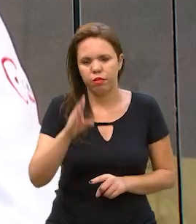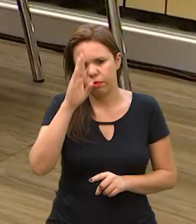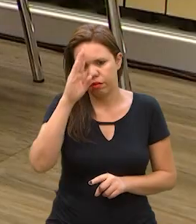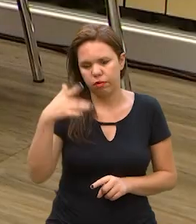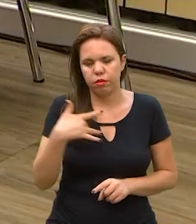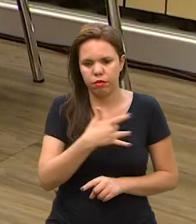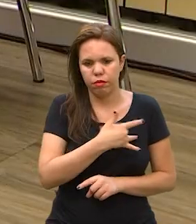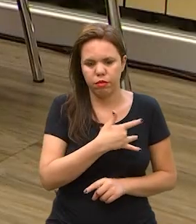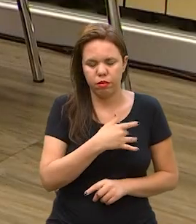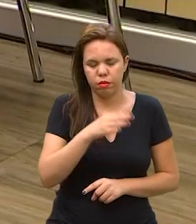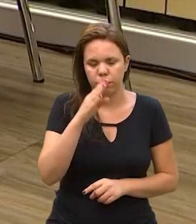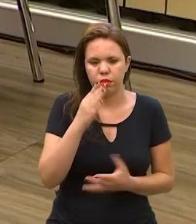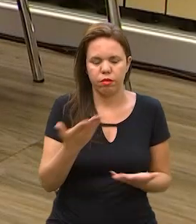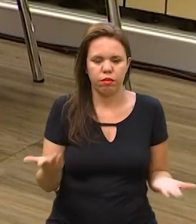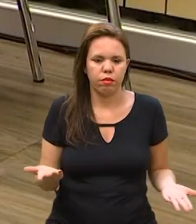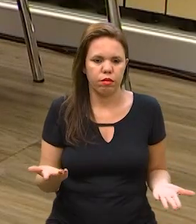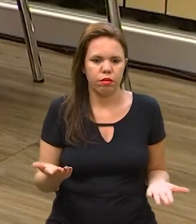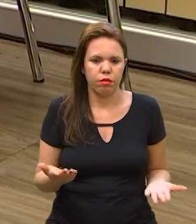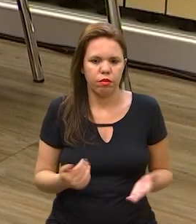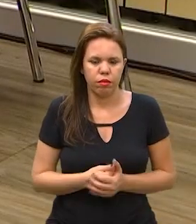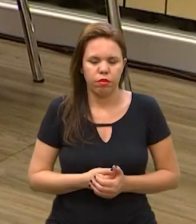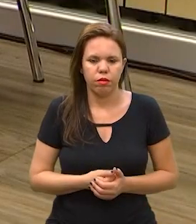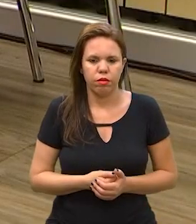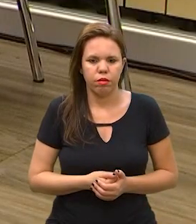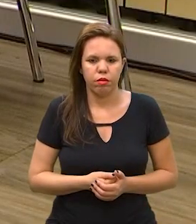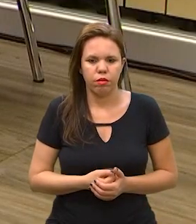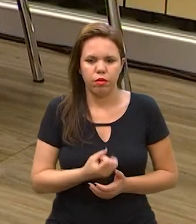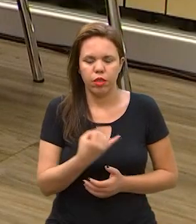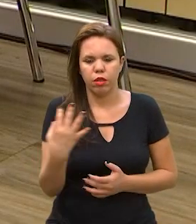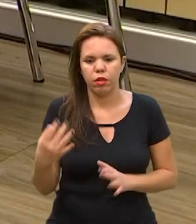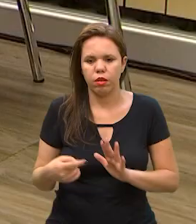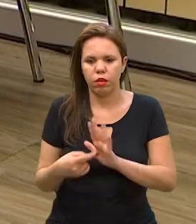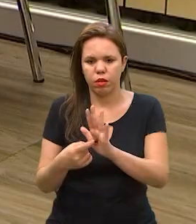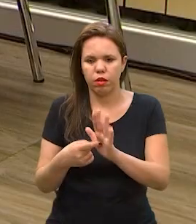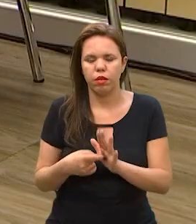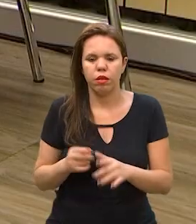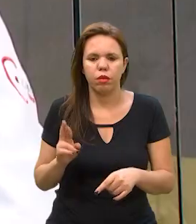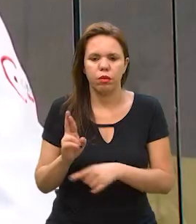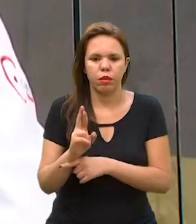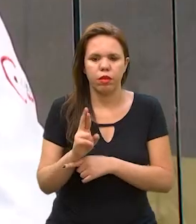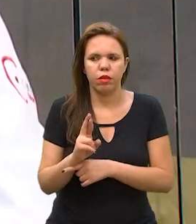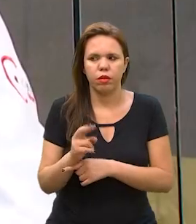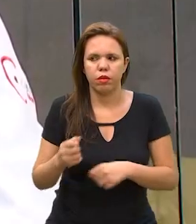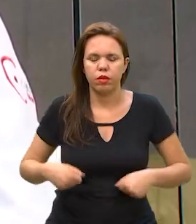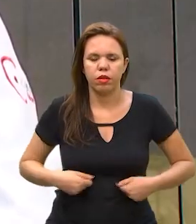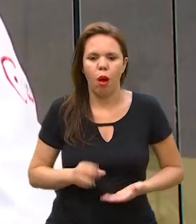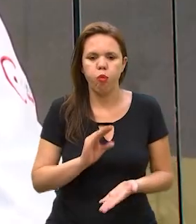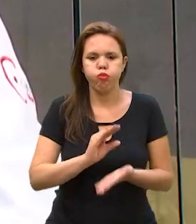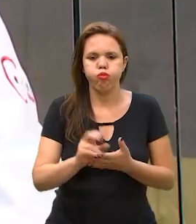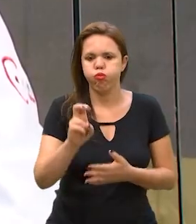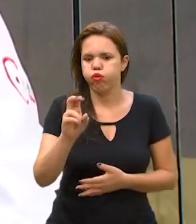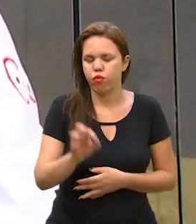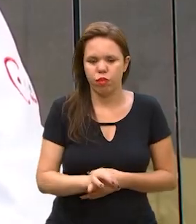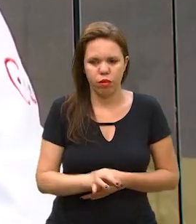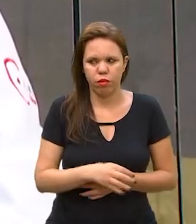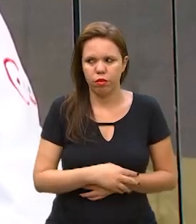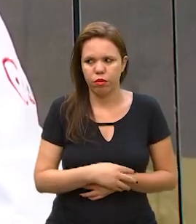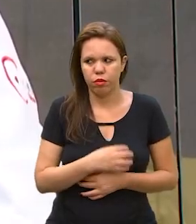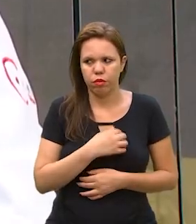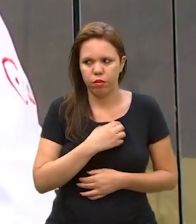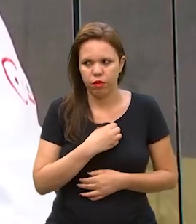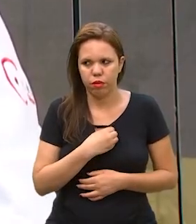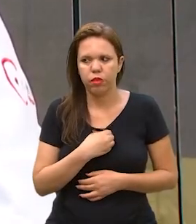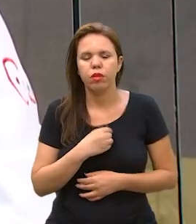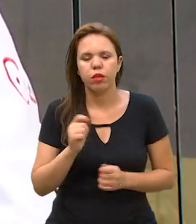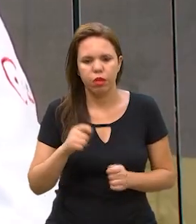fundamental. Né? Embora a parcela que eles representem de gasto para um sistema não chegue a 5%, mas o que ele vai